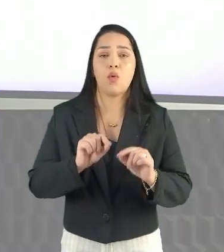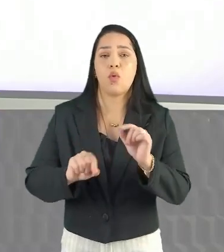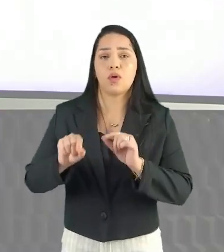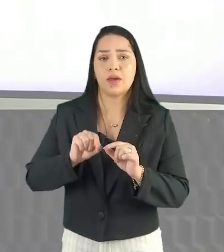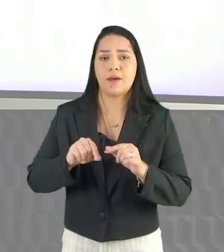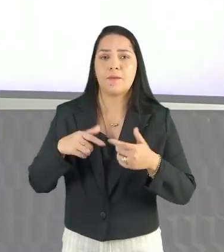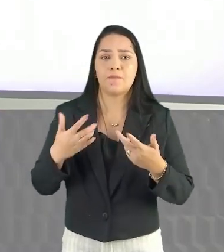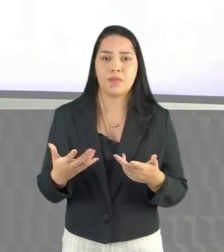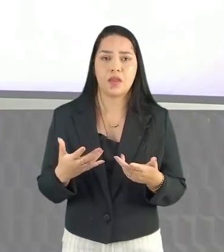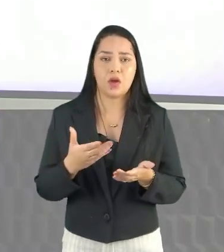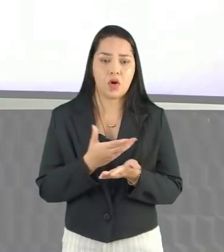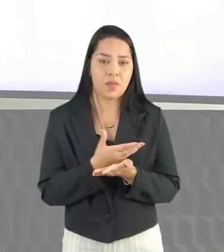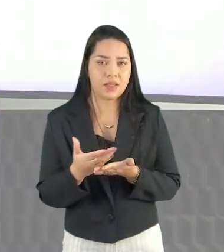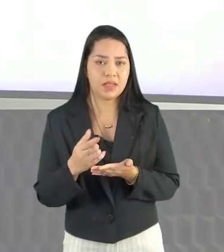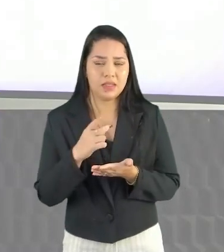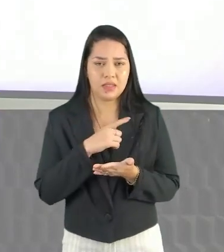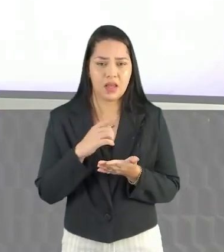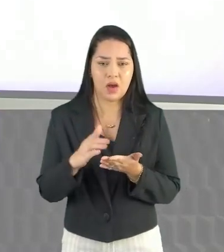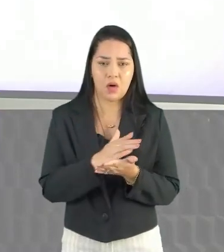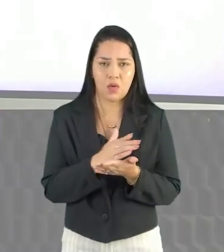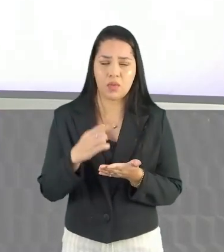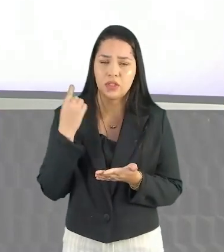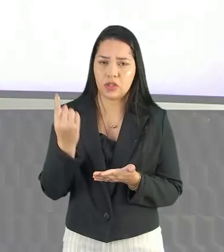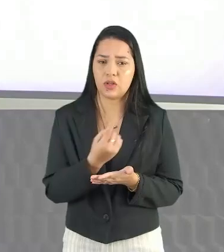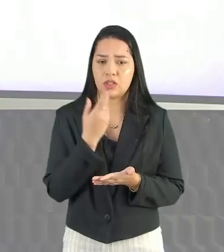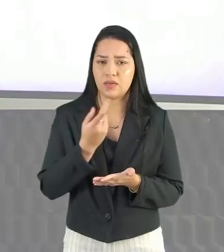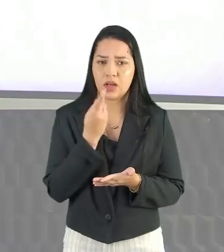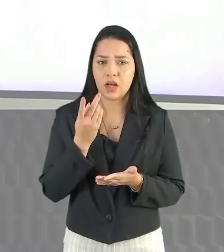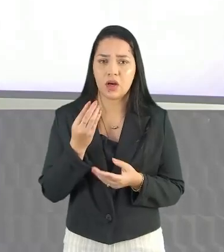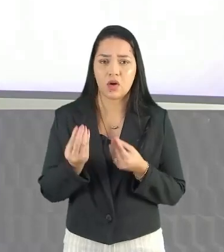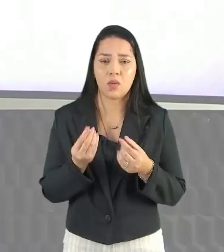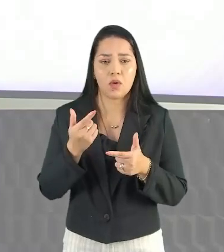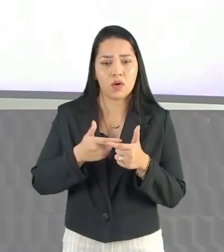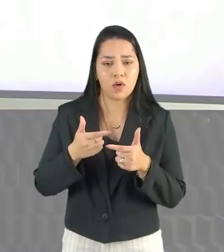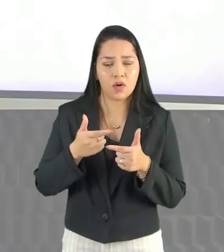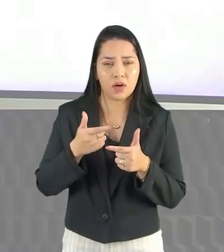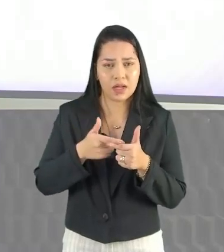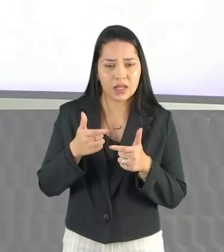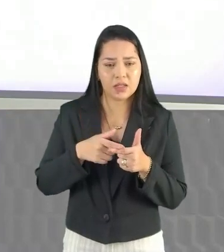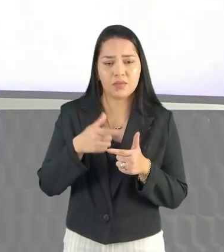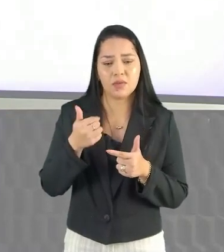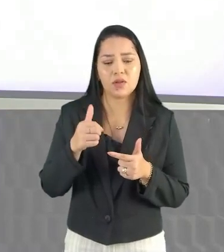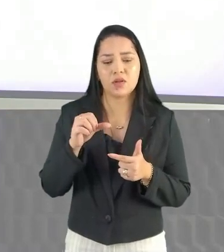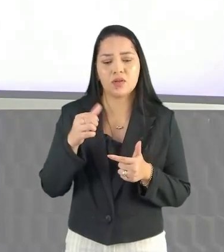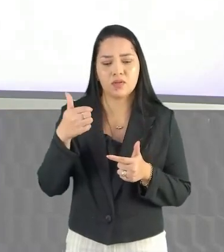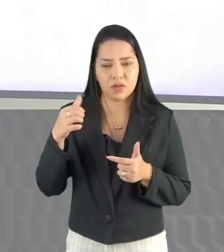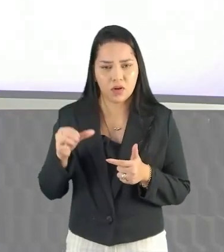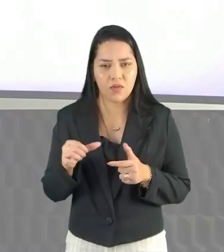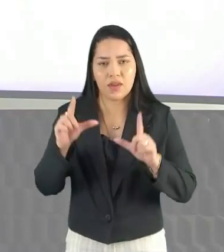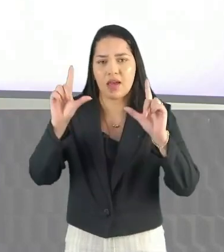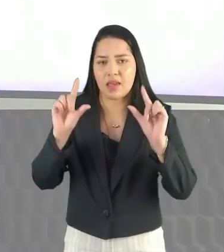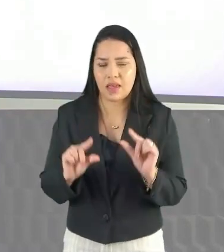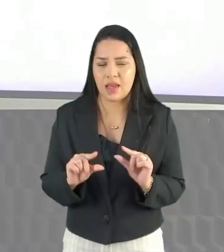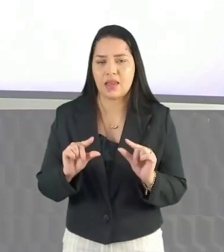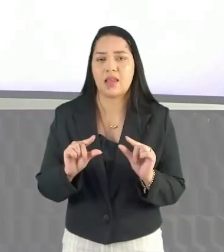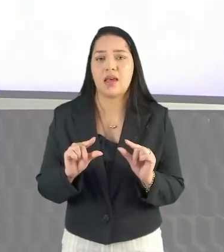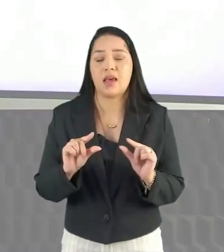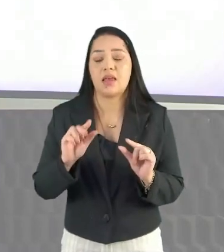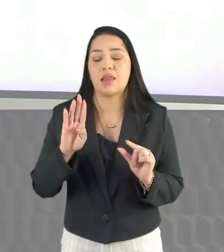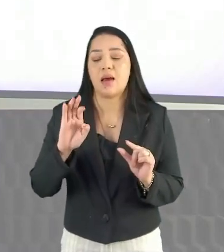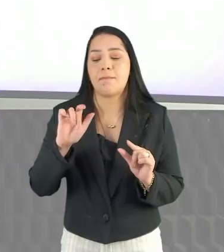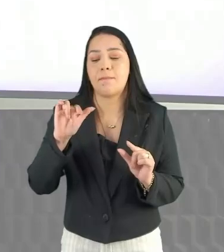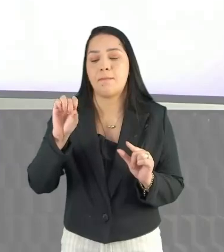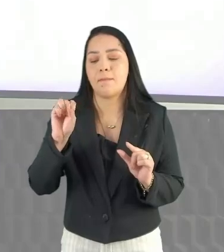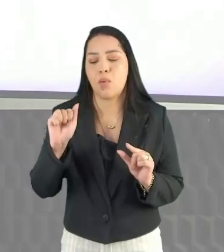que, claro, ele começasse a entrar numa crise, que é o que nós chamamos e conhecemos por crise de 1929, quando você tem a queda da Bolsa de Valores. Você tinha ali